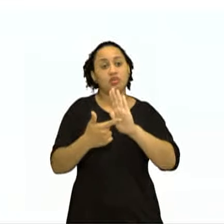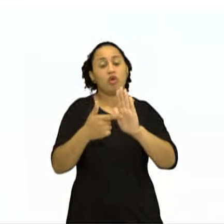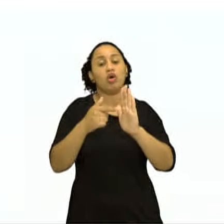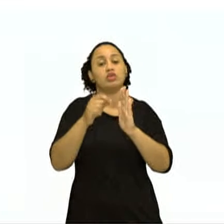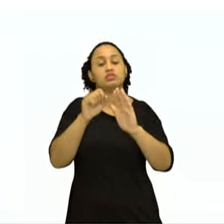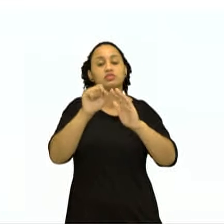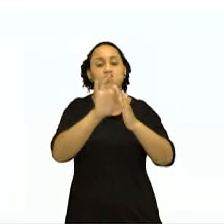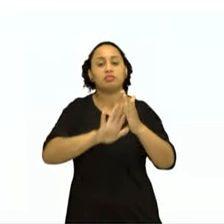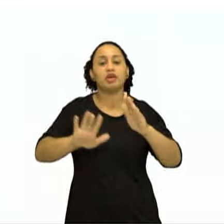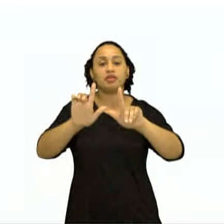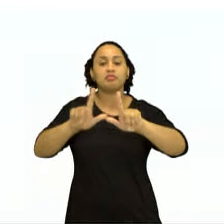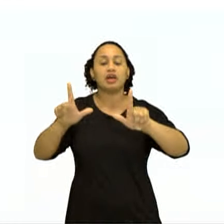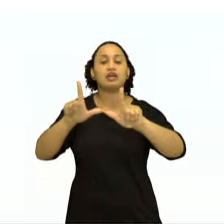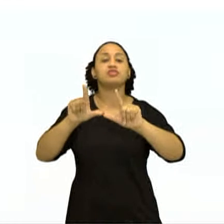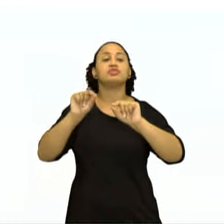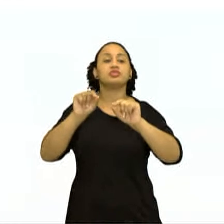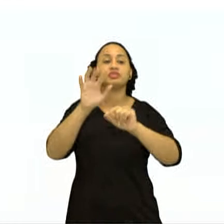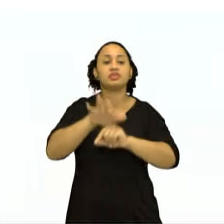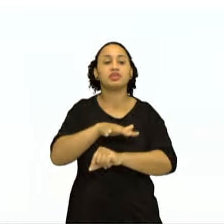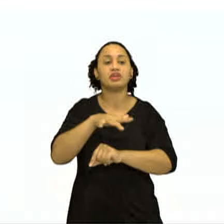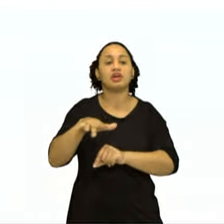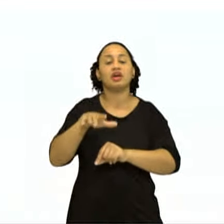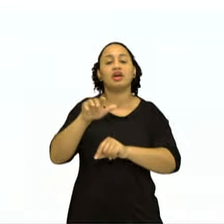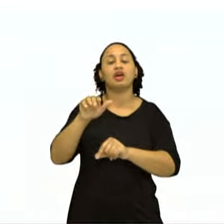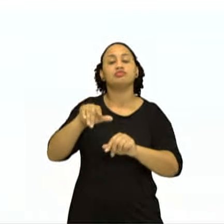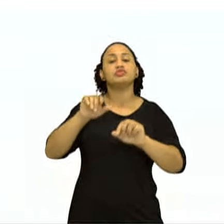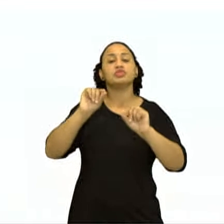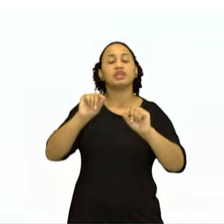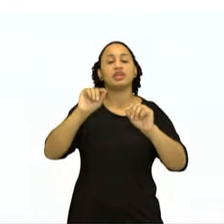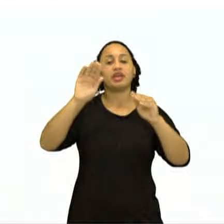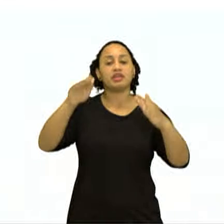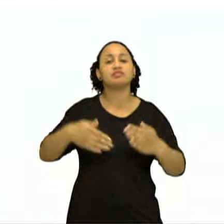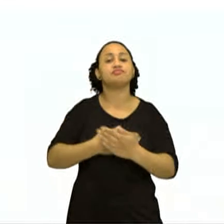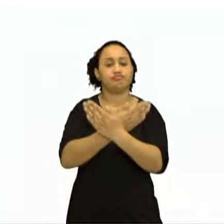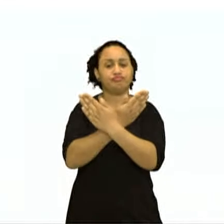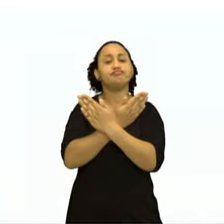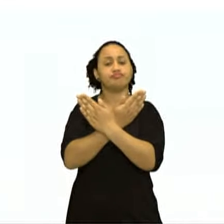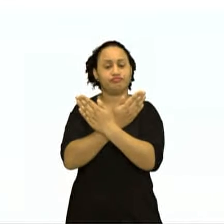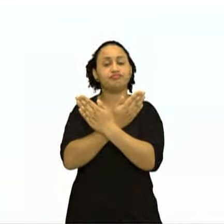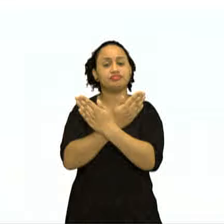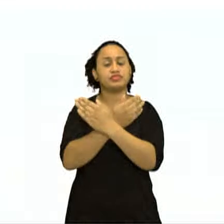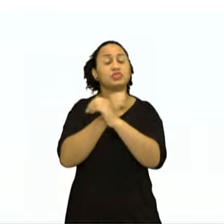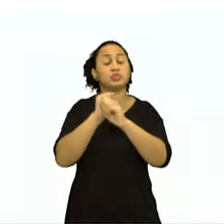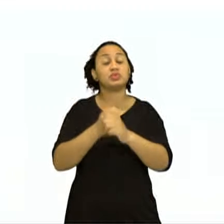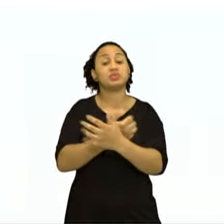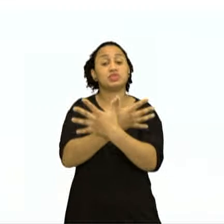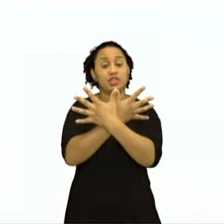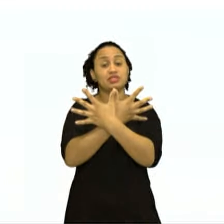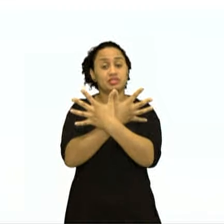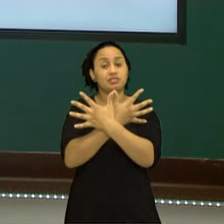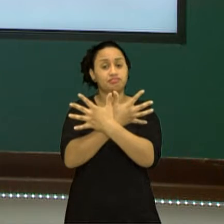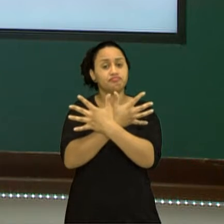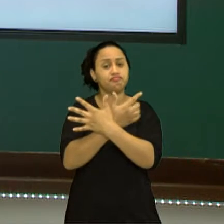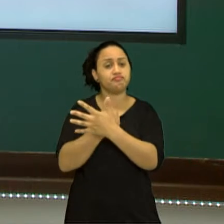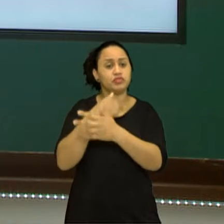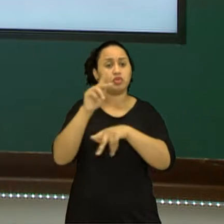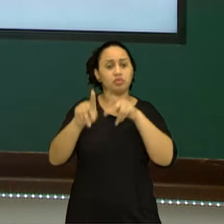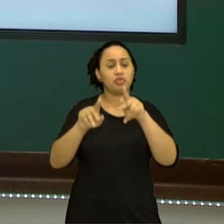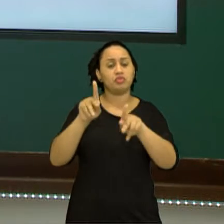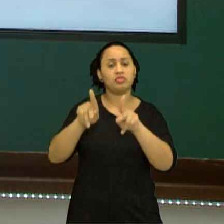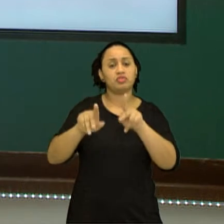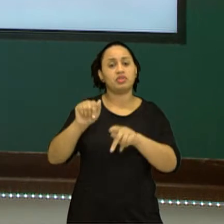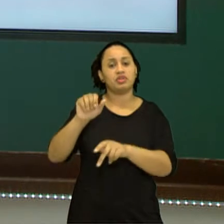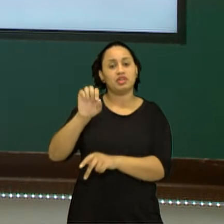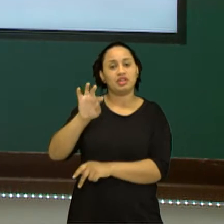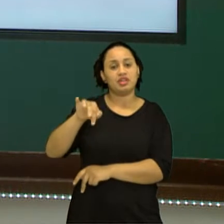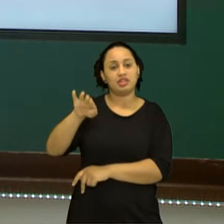calendário asteca, né? Esse povo pré-colombiano que se utilizava da contagem do tempo, né? Então eles tinham um